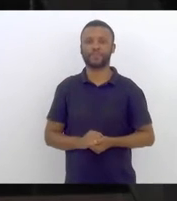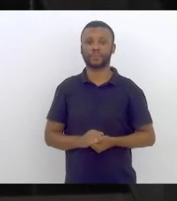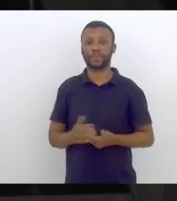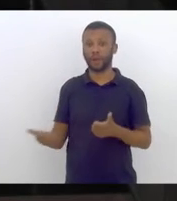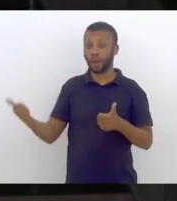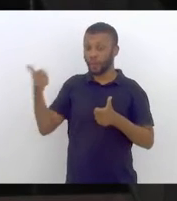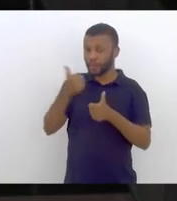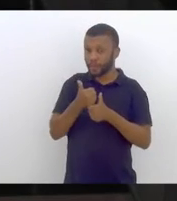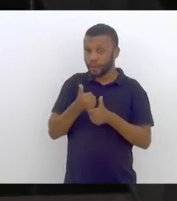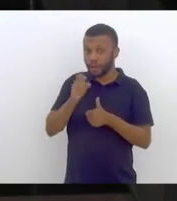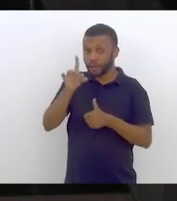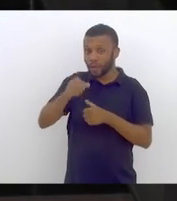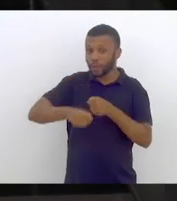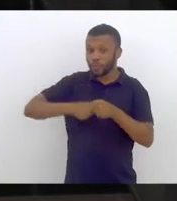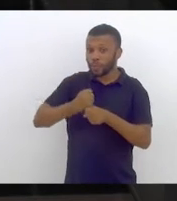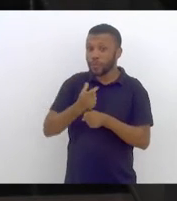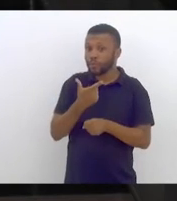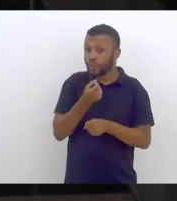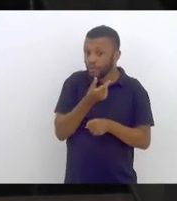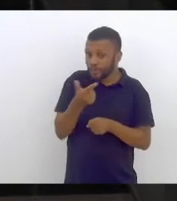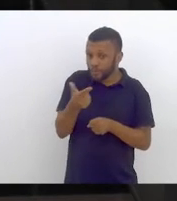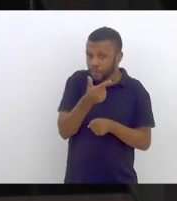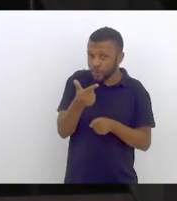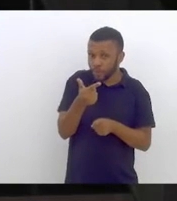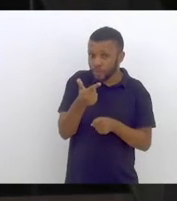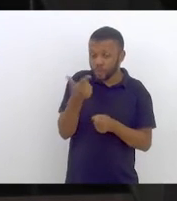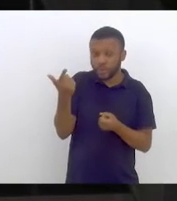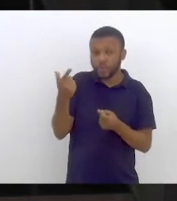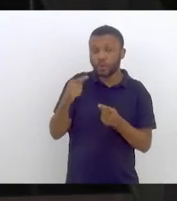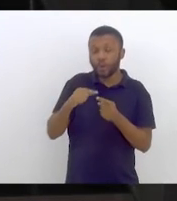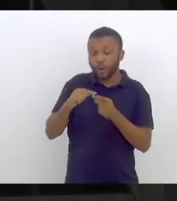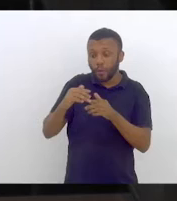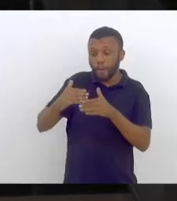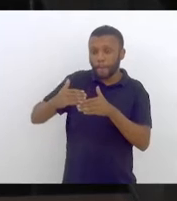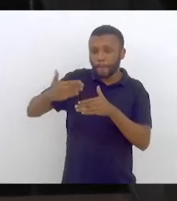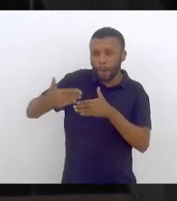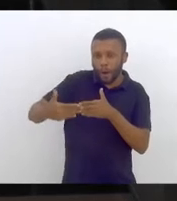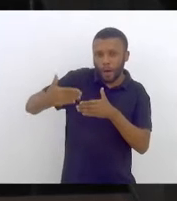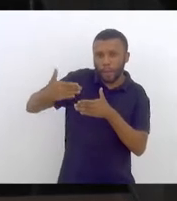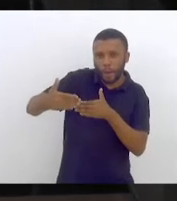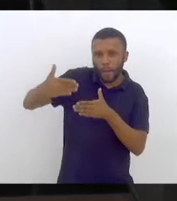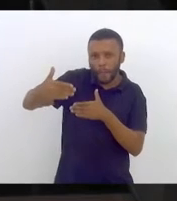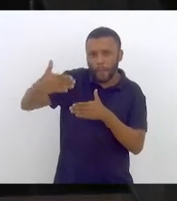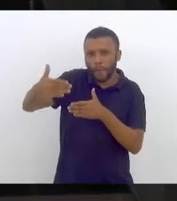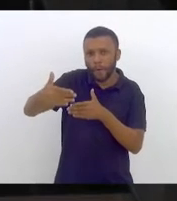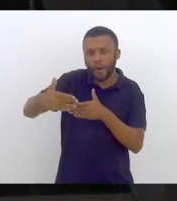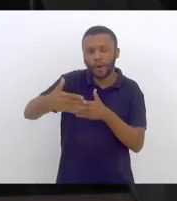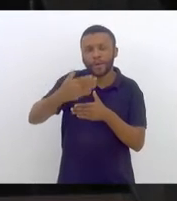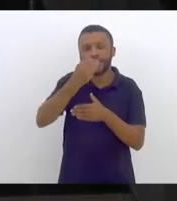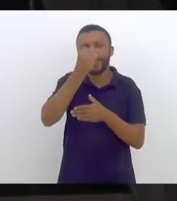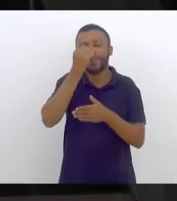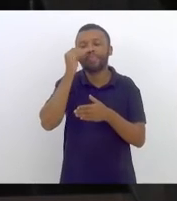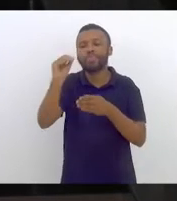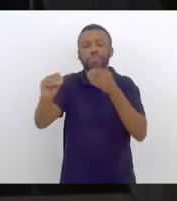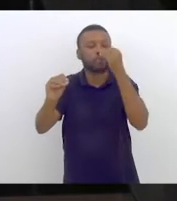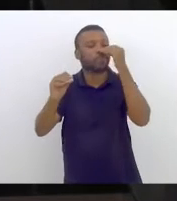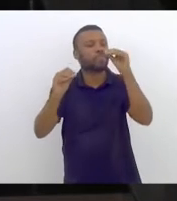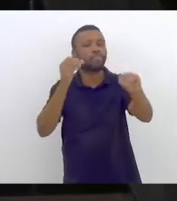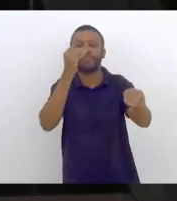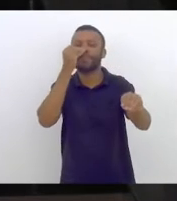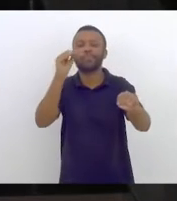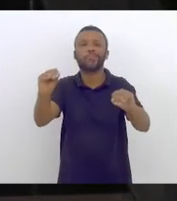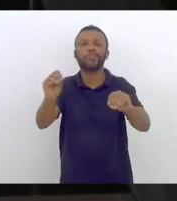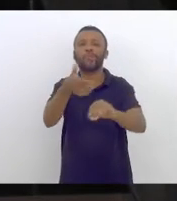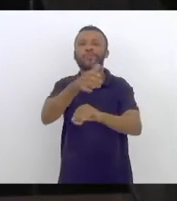em 22, nos outros anos, que se lixem, os estados não têm mais compensação nenhuma. E